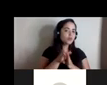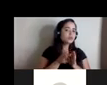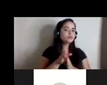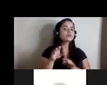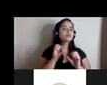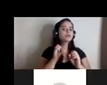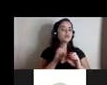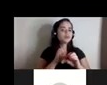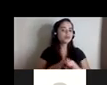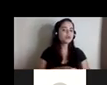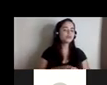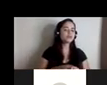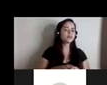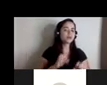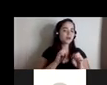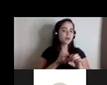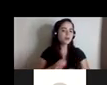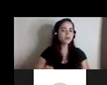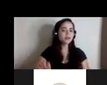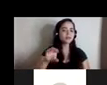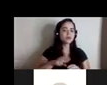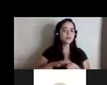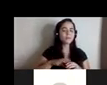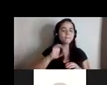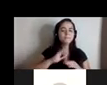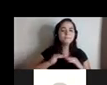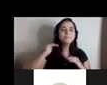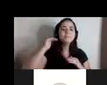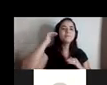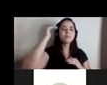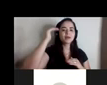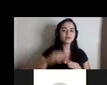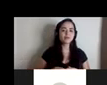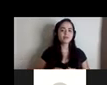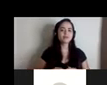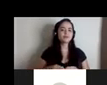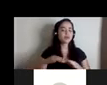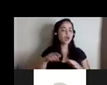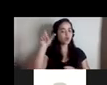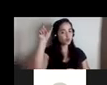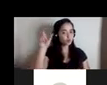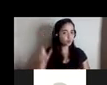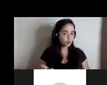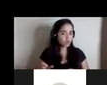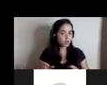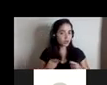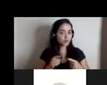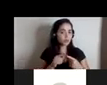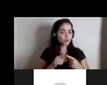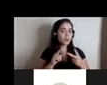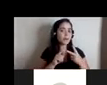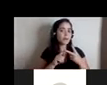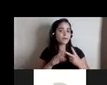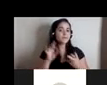educação com E maiúsculo, o sujeito, a verdade,